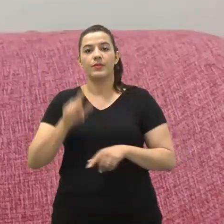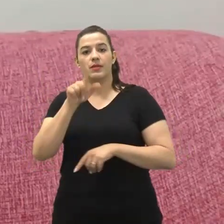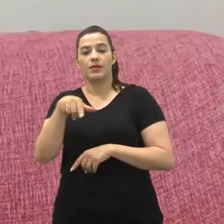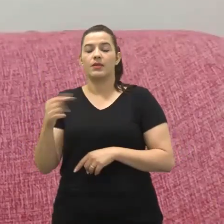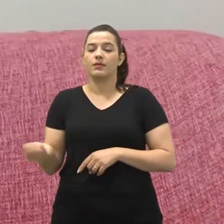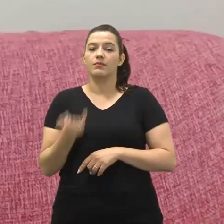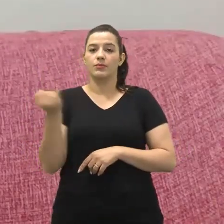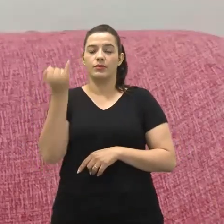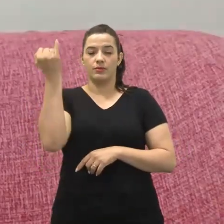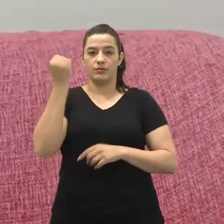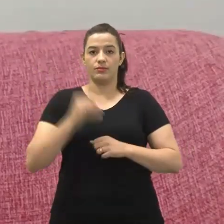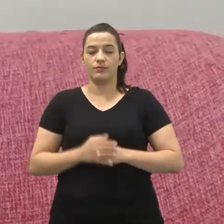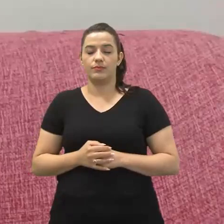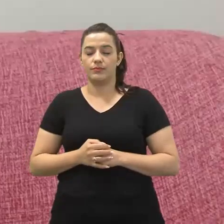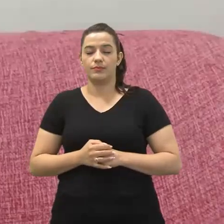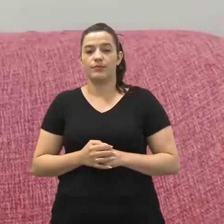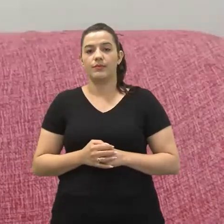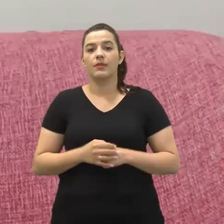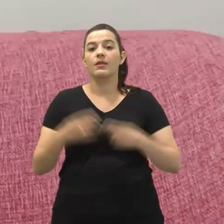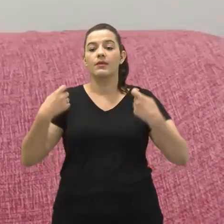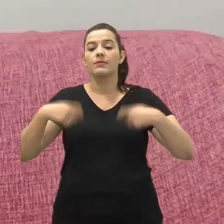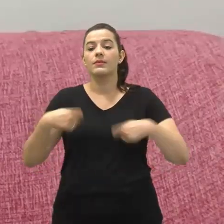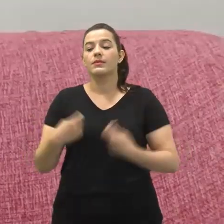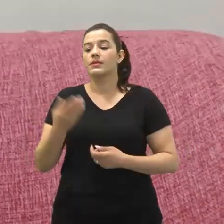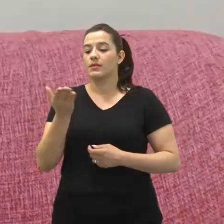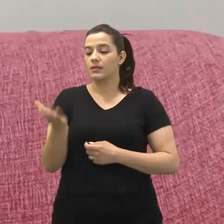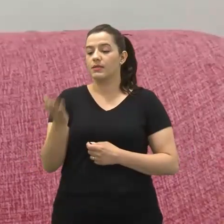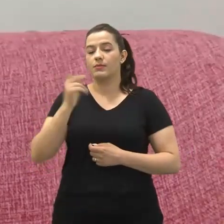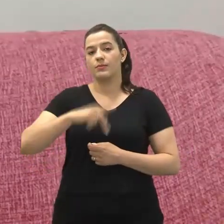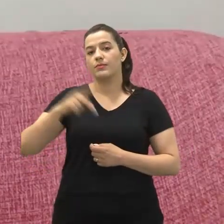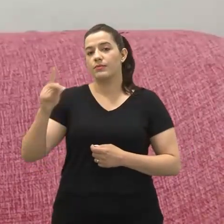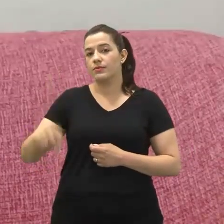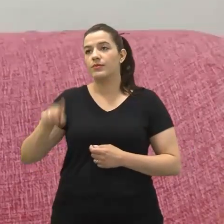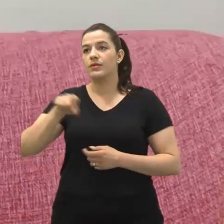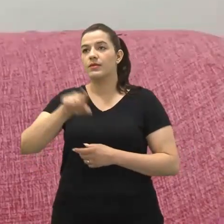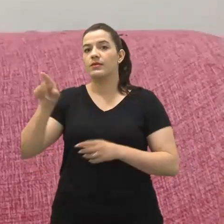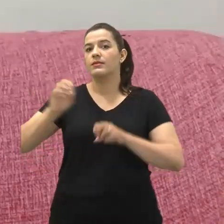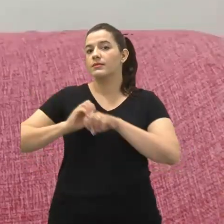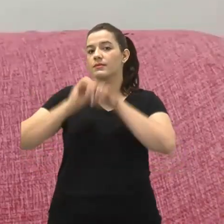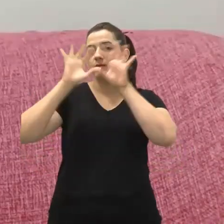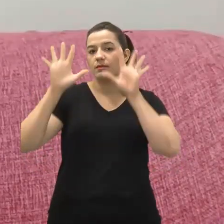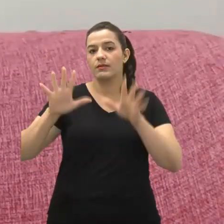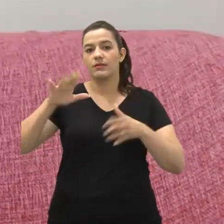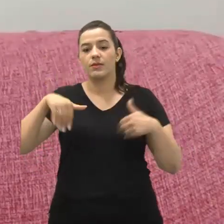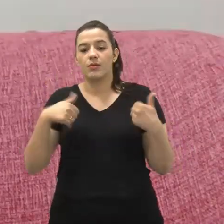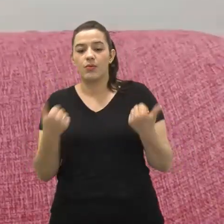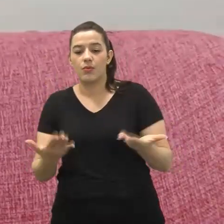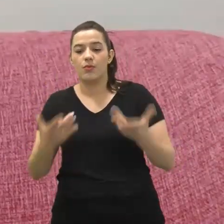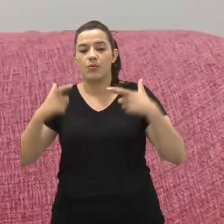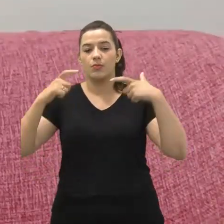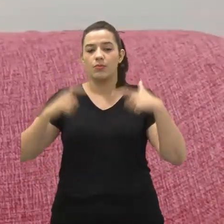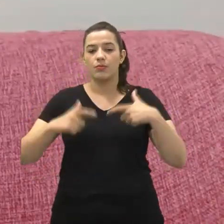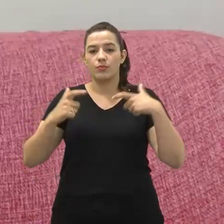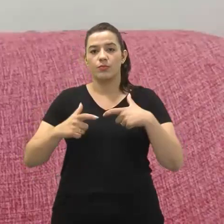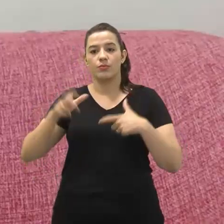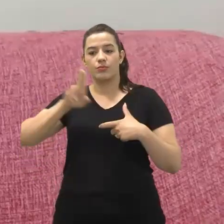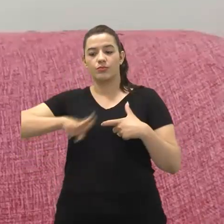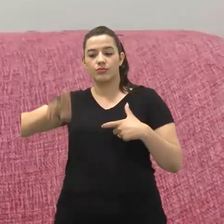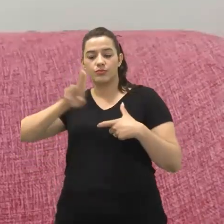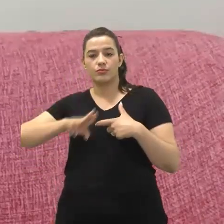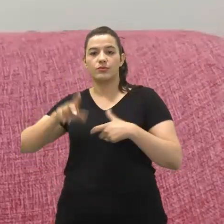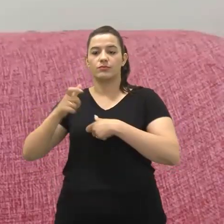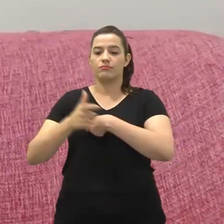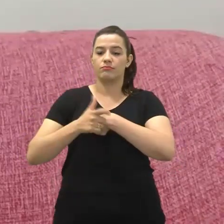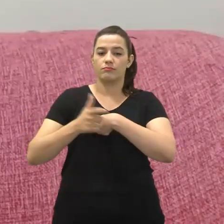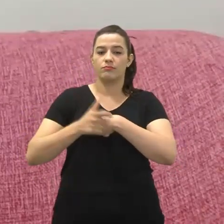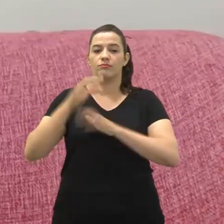importantíssimo é preciso que o professor defina Qual será o tempo utilizado por exemplo na elaboração de